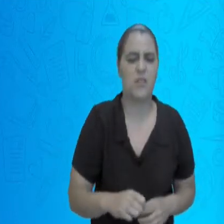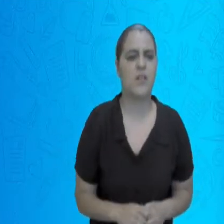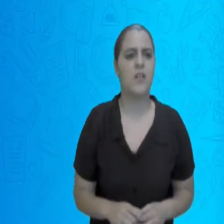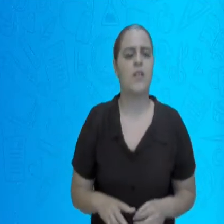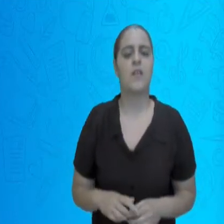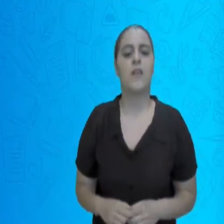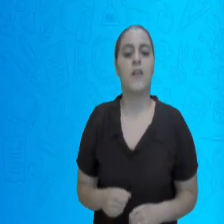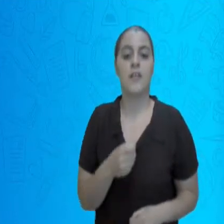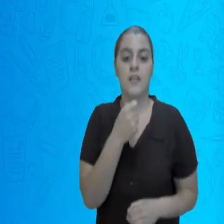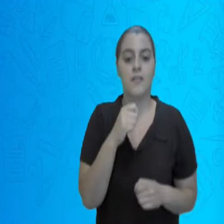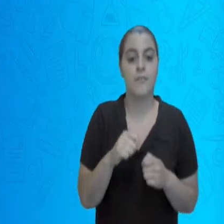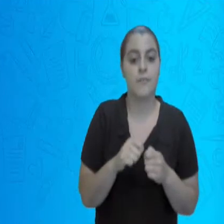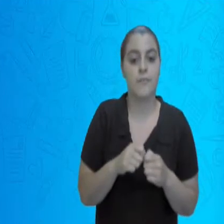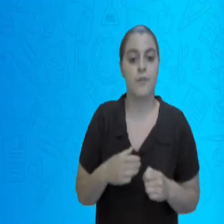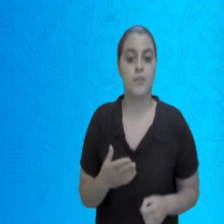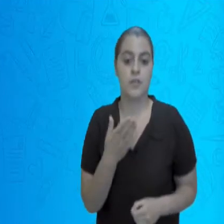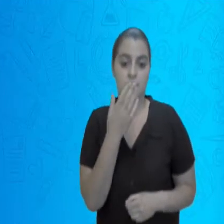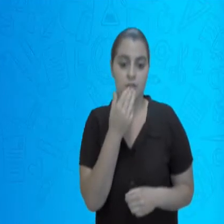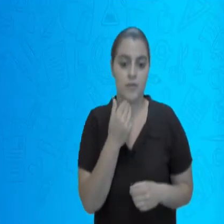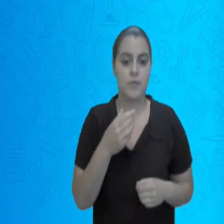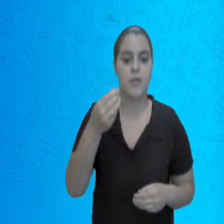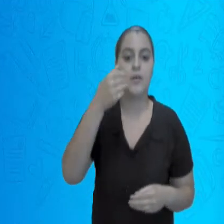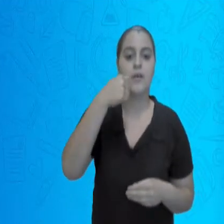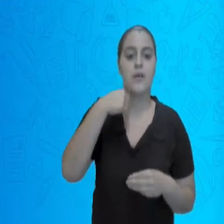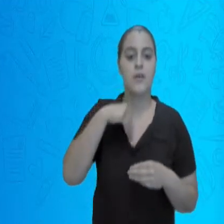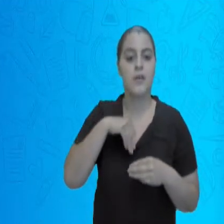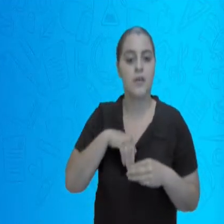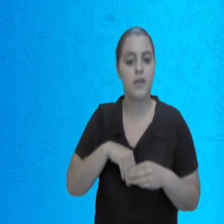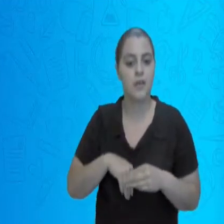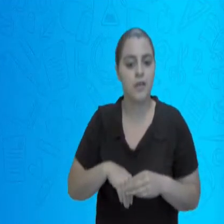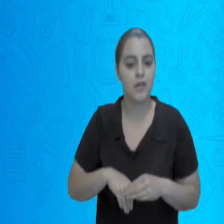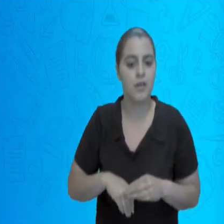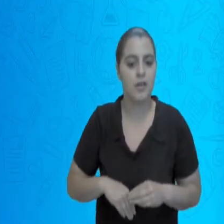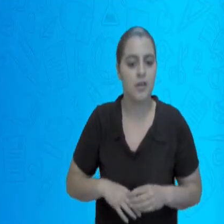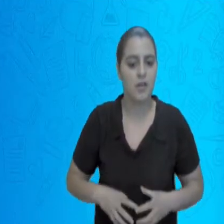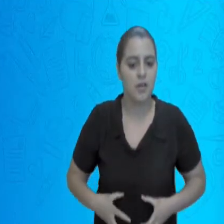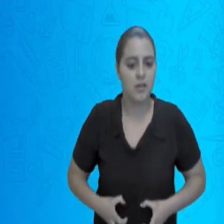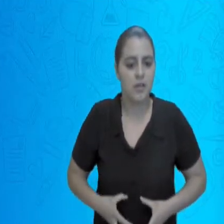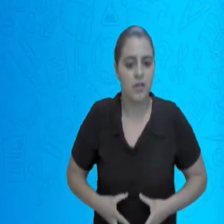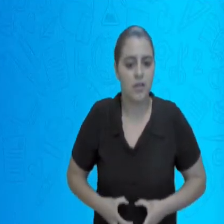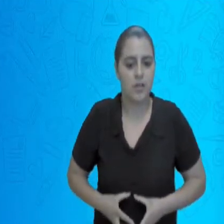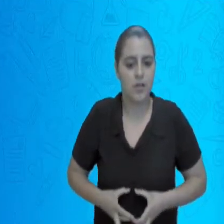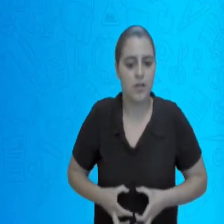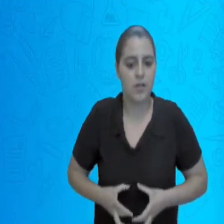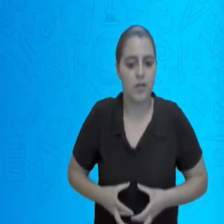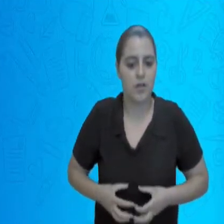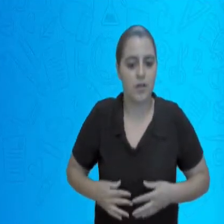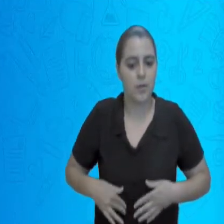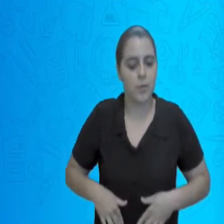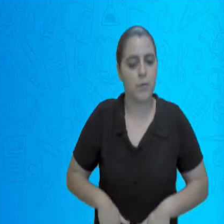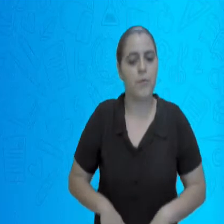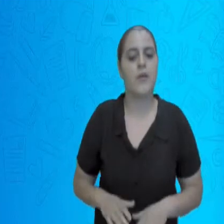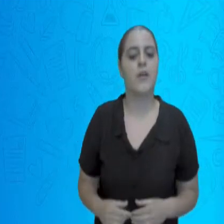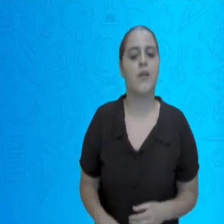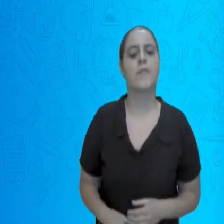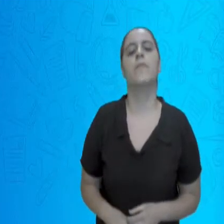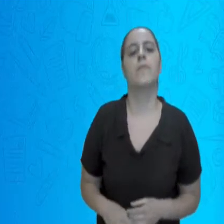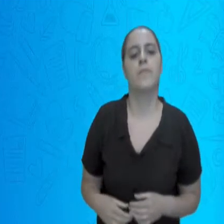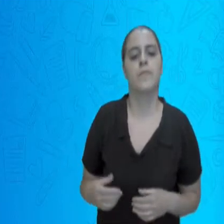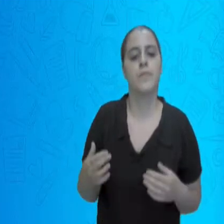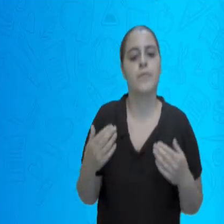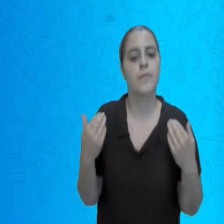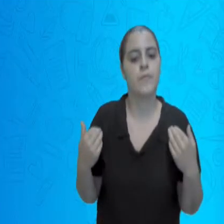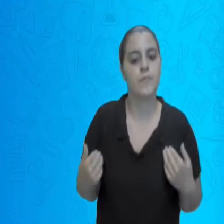o nosso alimento que não está legal mais entre no estado de decomposição e seja aproveitado